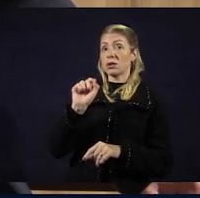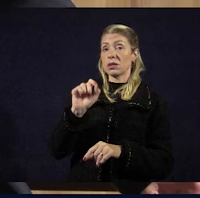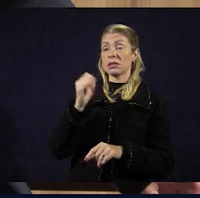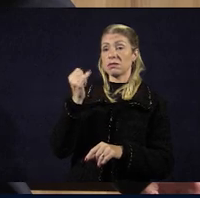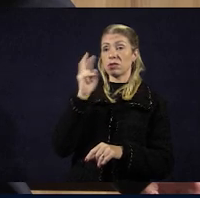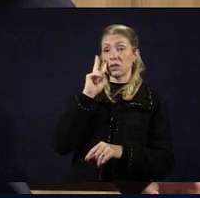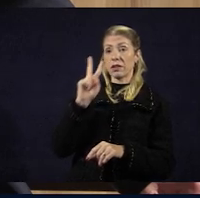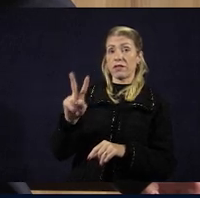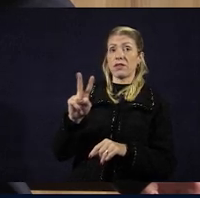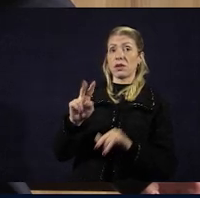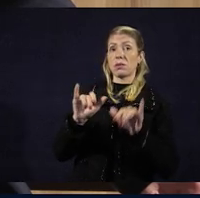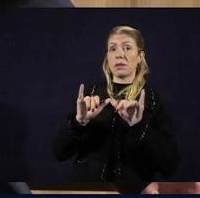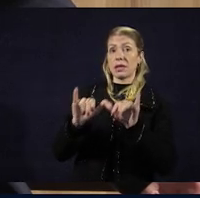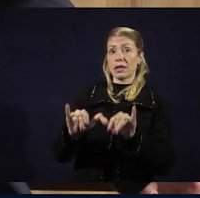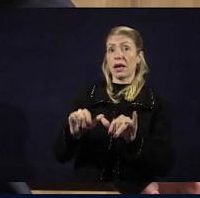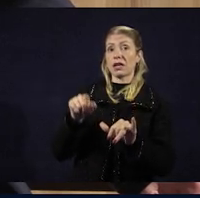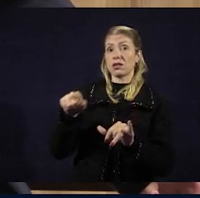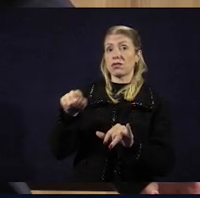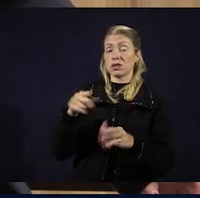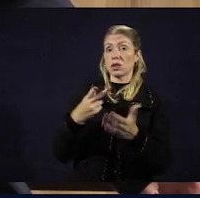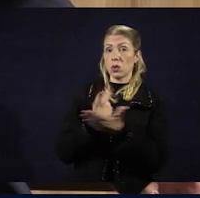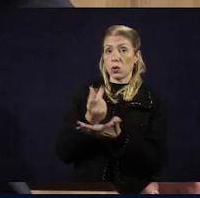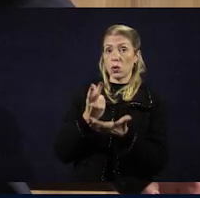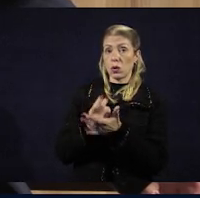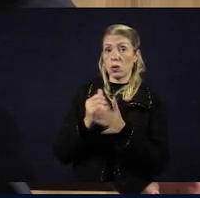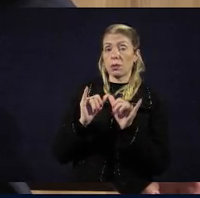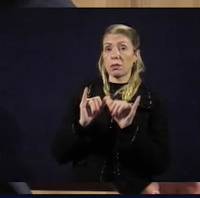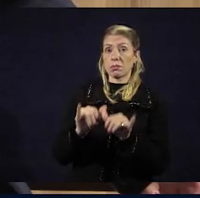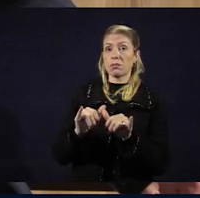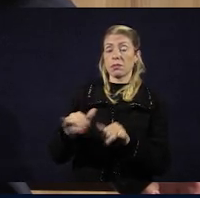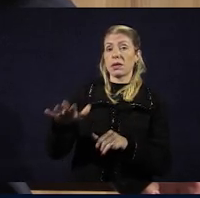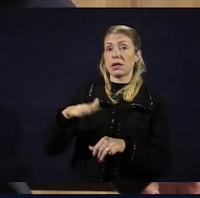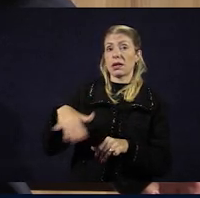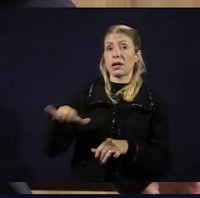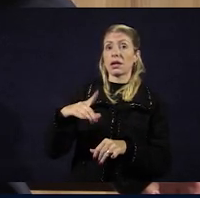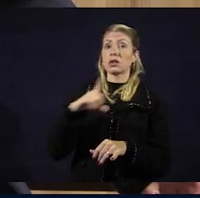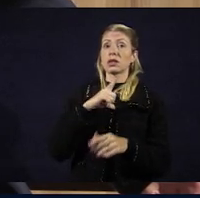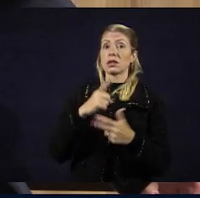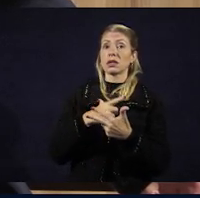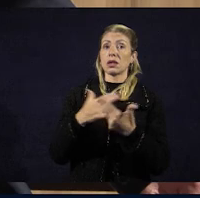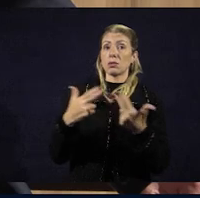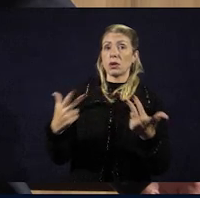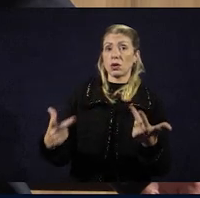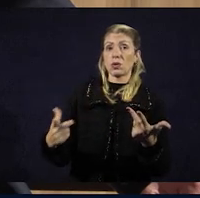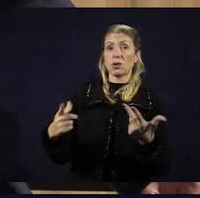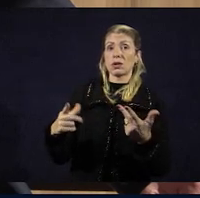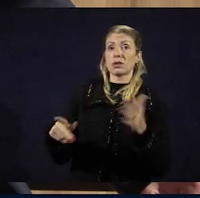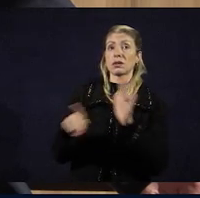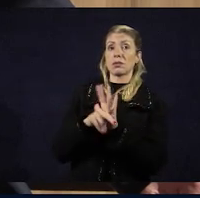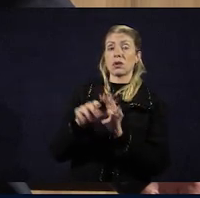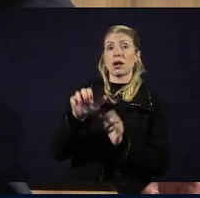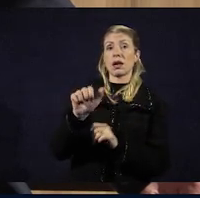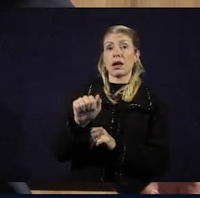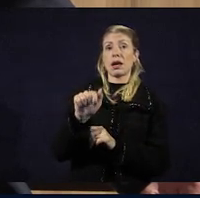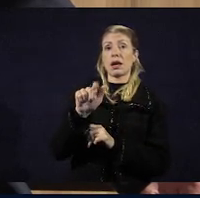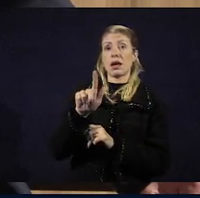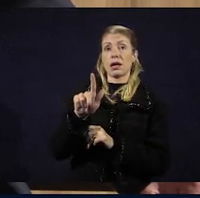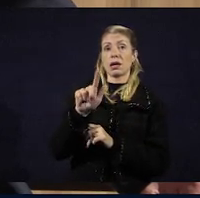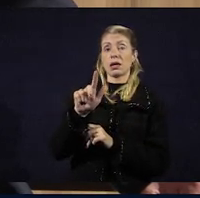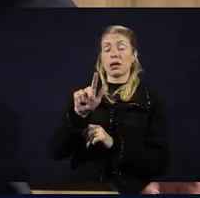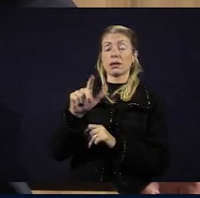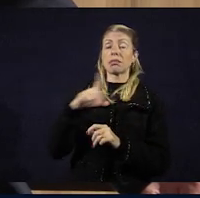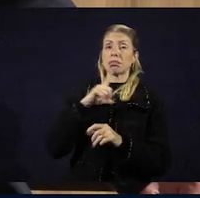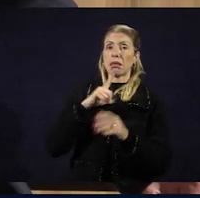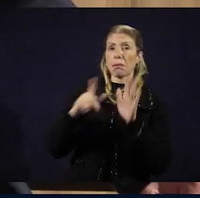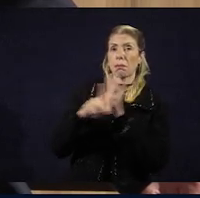no supermercado perto de 50% que vocês compram em supermercado contém de alguma forma óleo de palma ou gordura de Palma vegetal